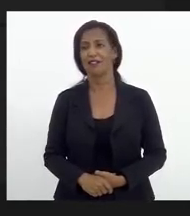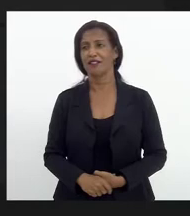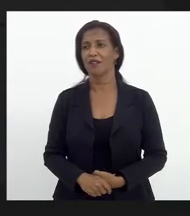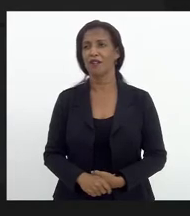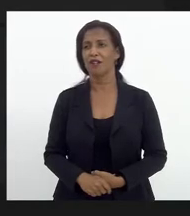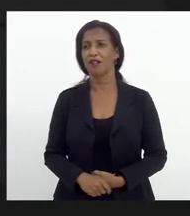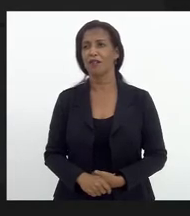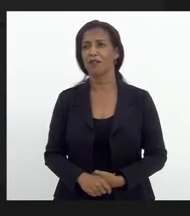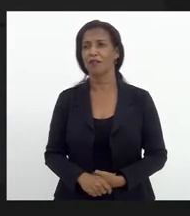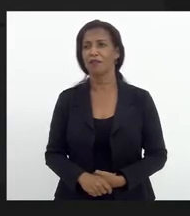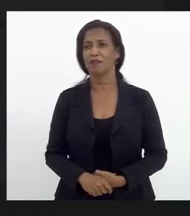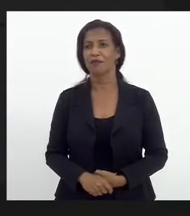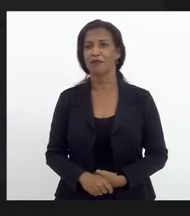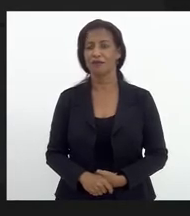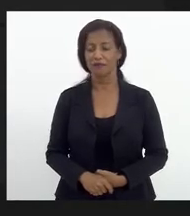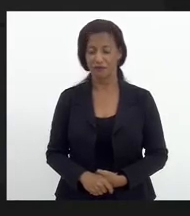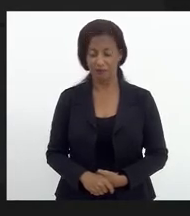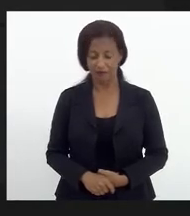Ele está achando que está sendo ouvido.